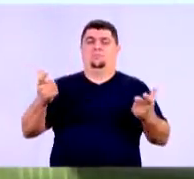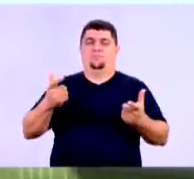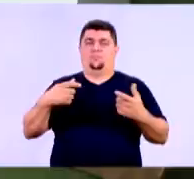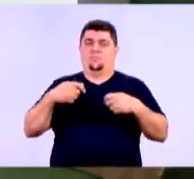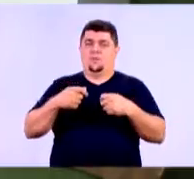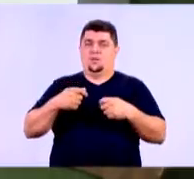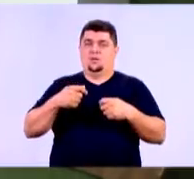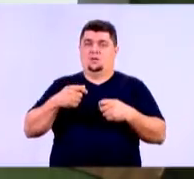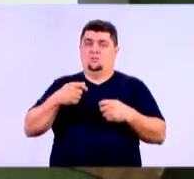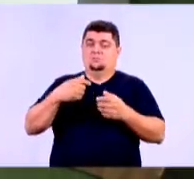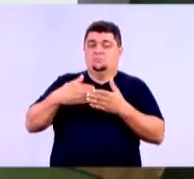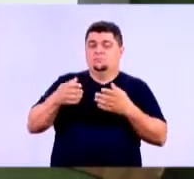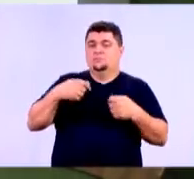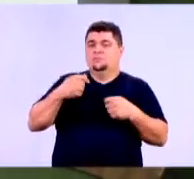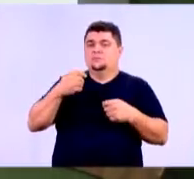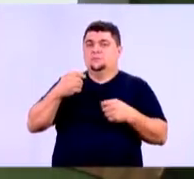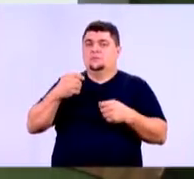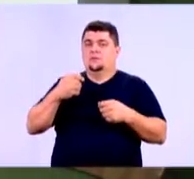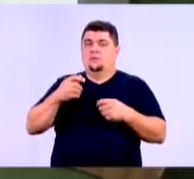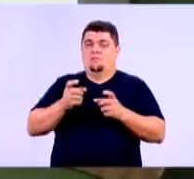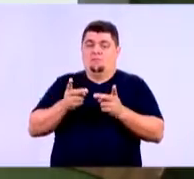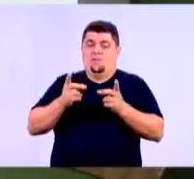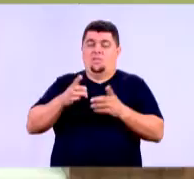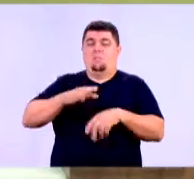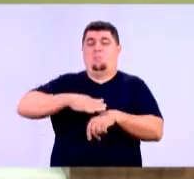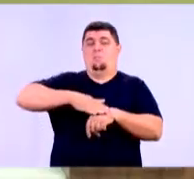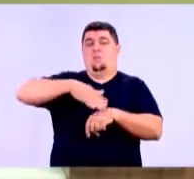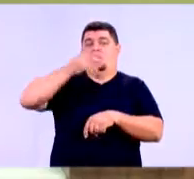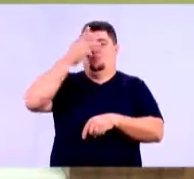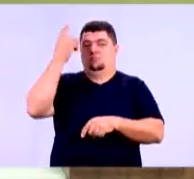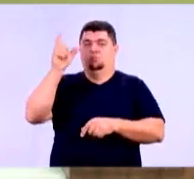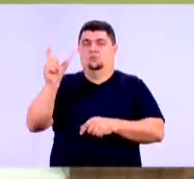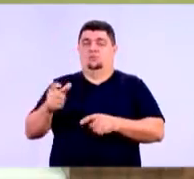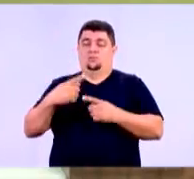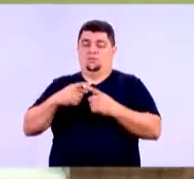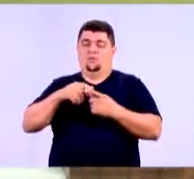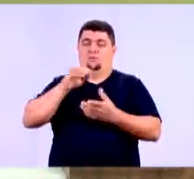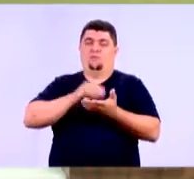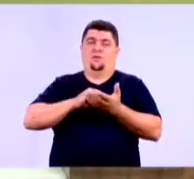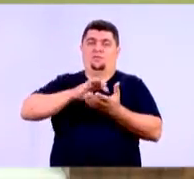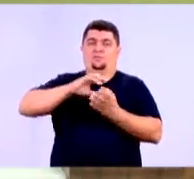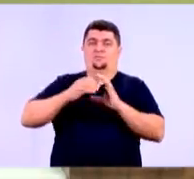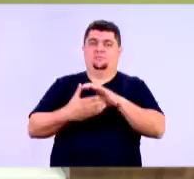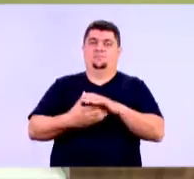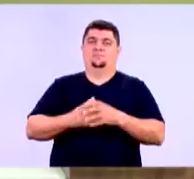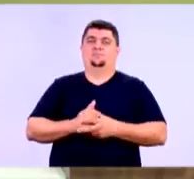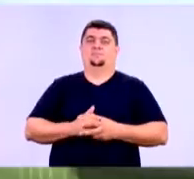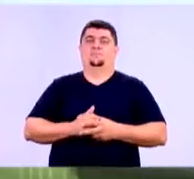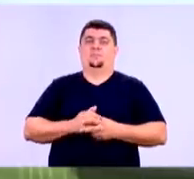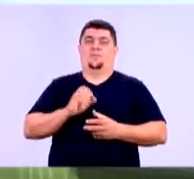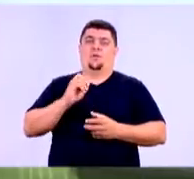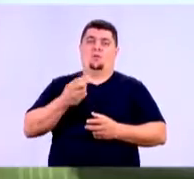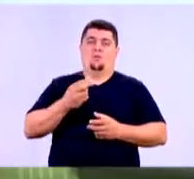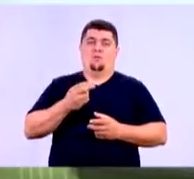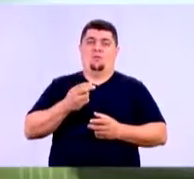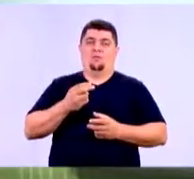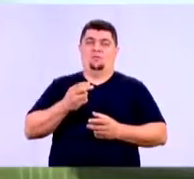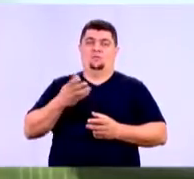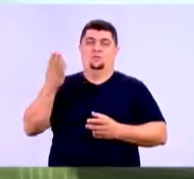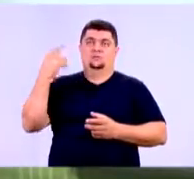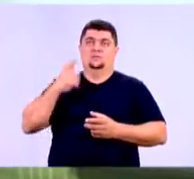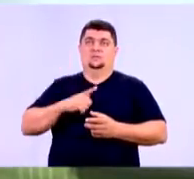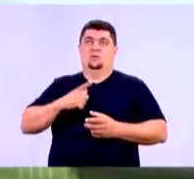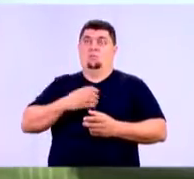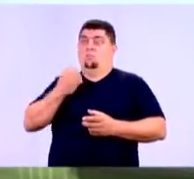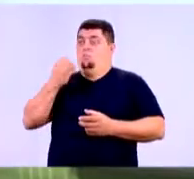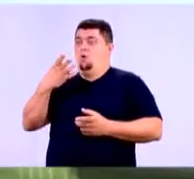está perdendo uma chance muito boa de aumentar as suas vendas só por não ter atualizado a ficha cadastral. Ou o contrário, às vezes um cliente que tinha um